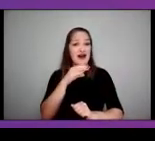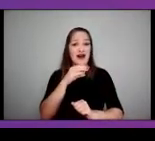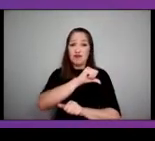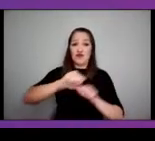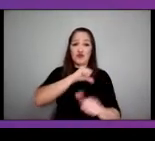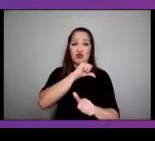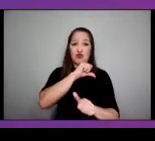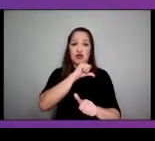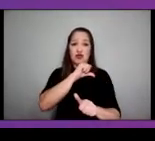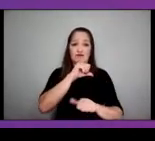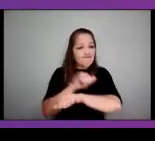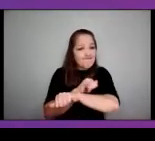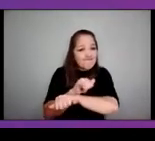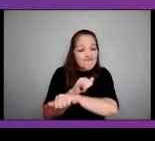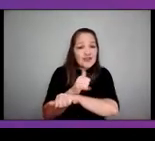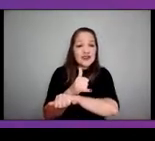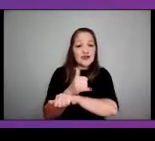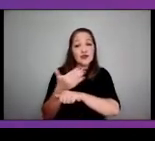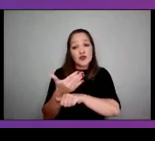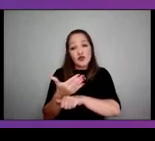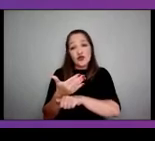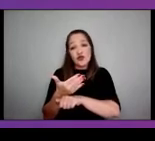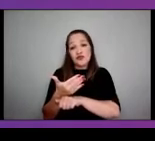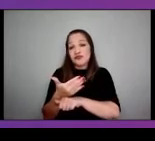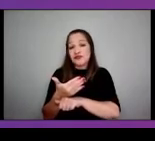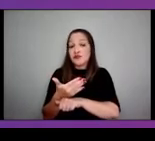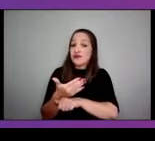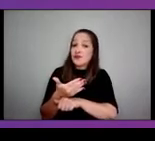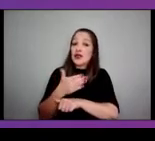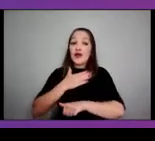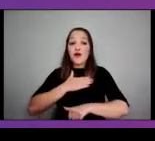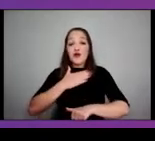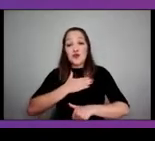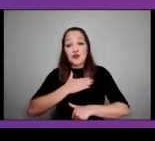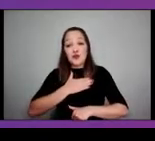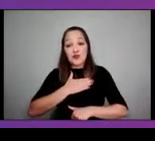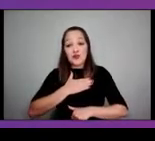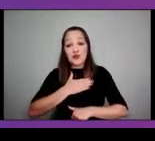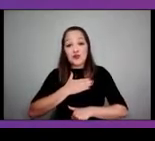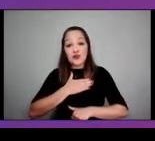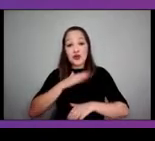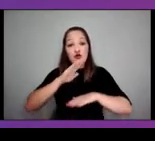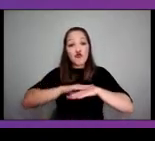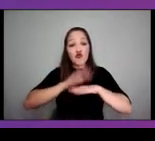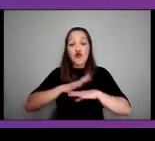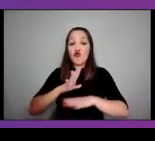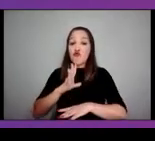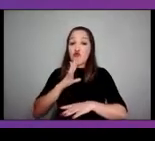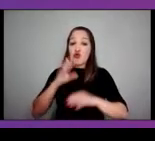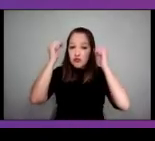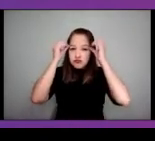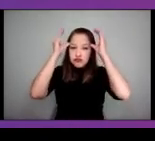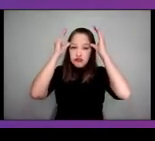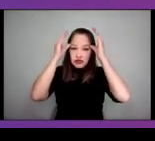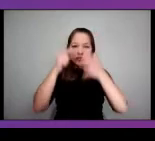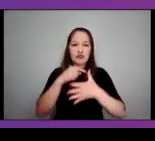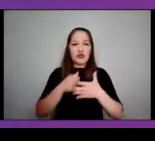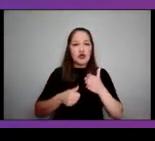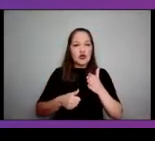diria até que eu o senhor disse que para mim a construção do conhecimento nas primeiros anos